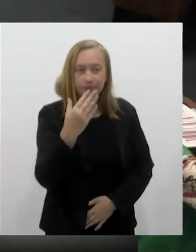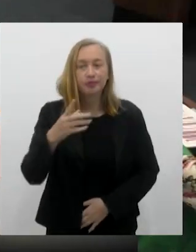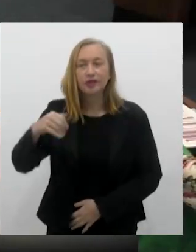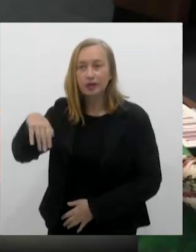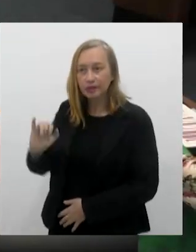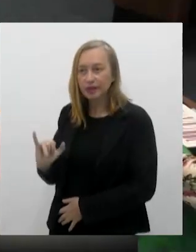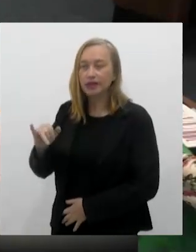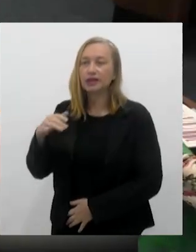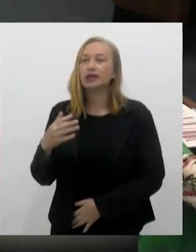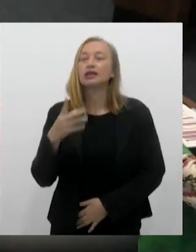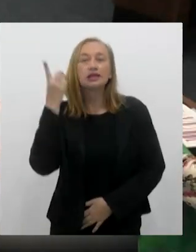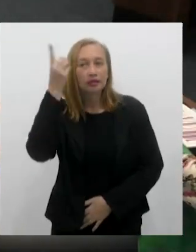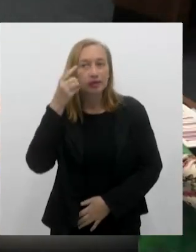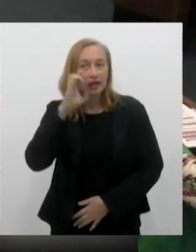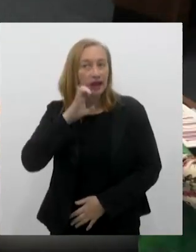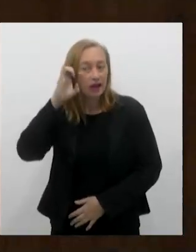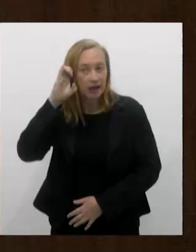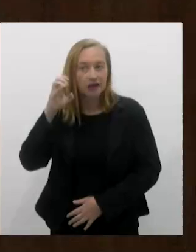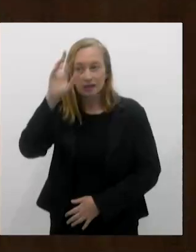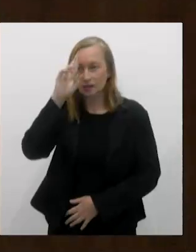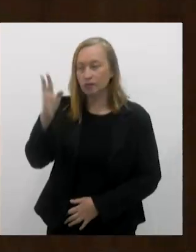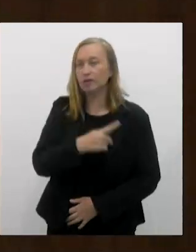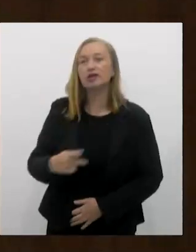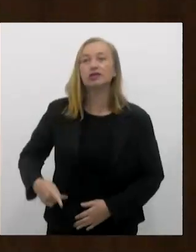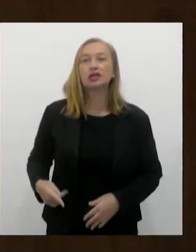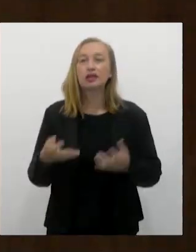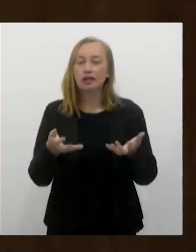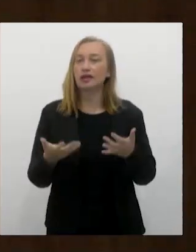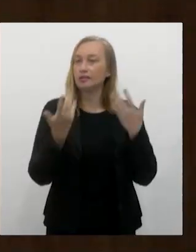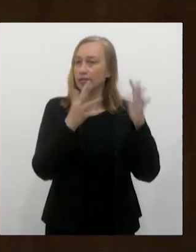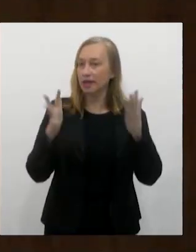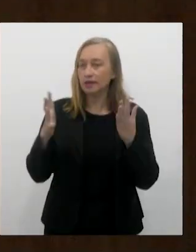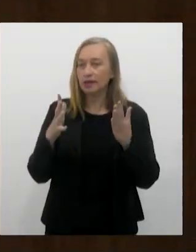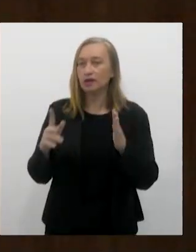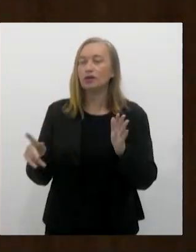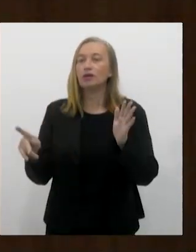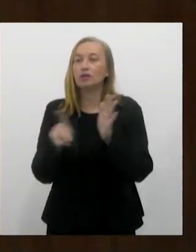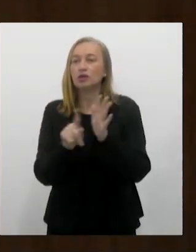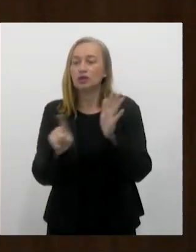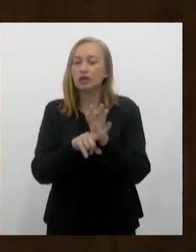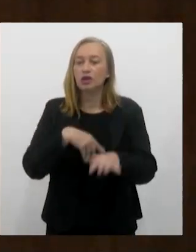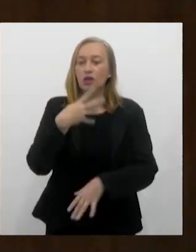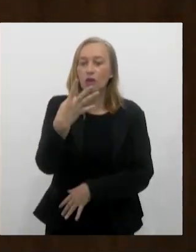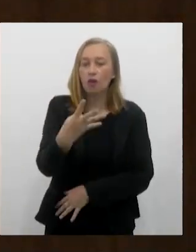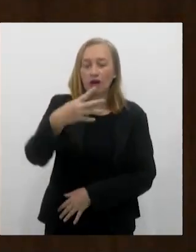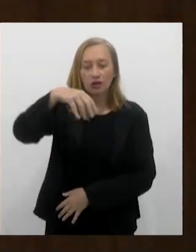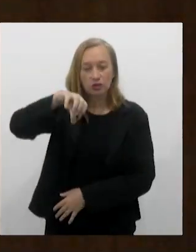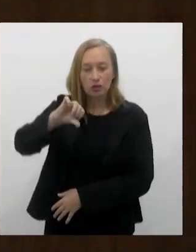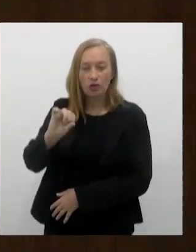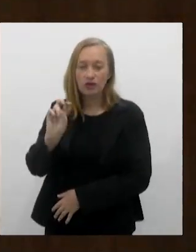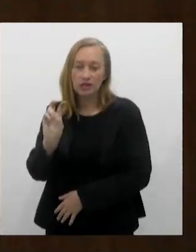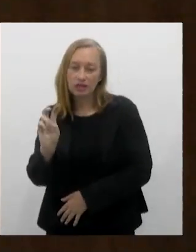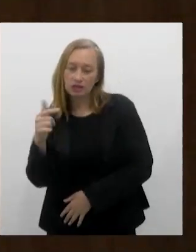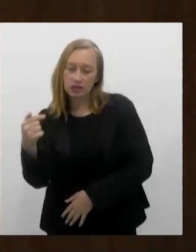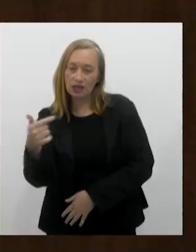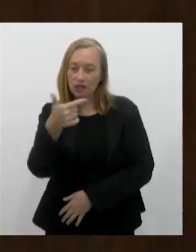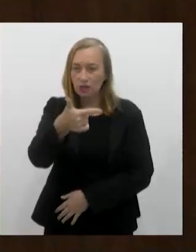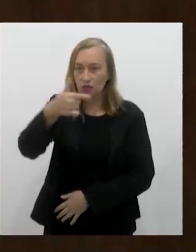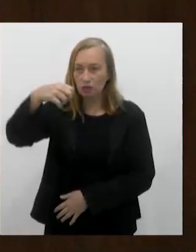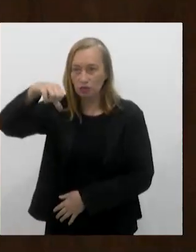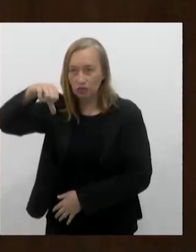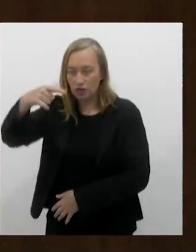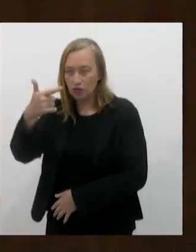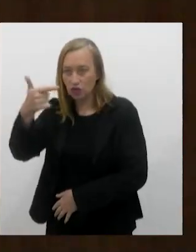e deputada Érica. Presidente, queria elogiar o projeto de lei 4957 de 2021, do deputado Átila